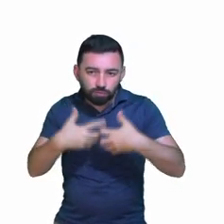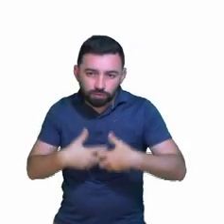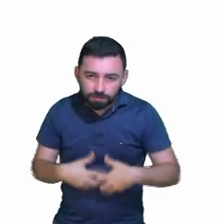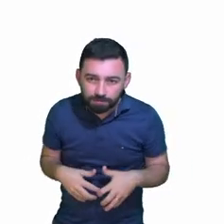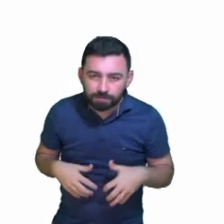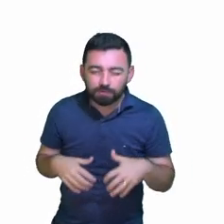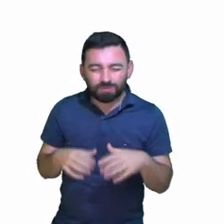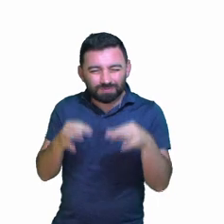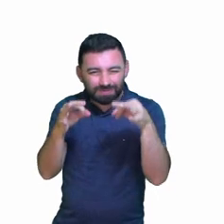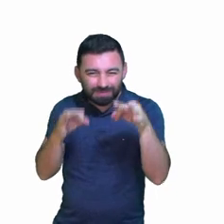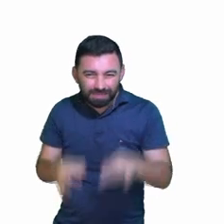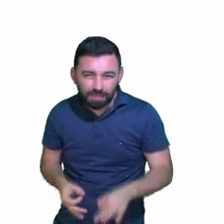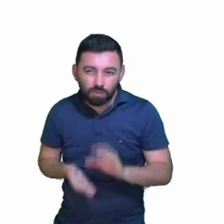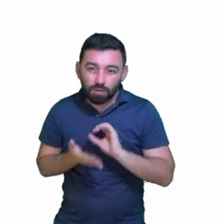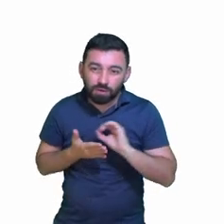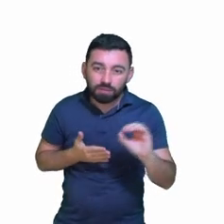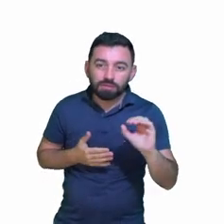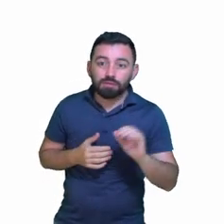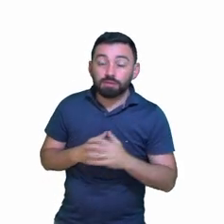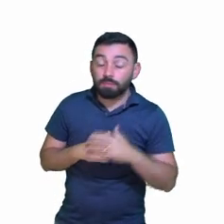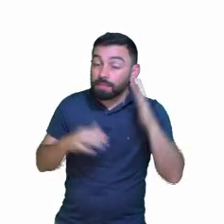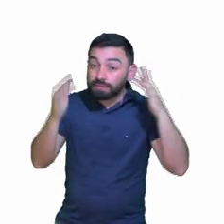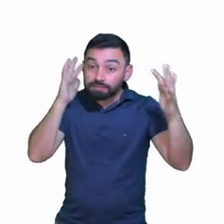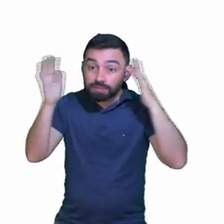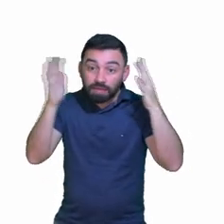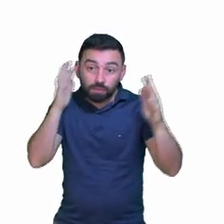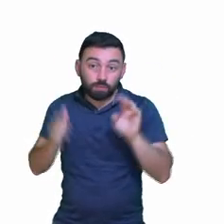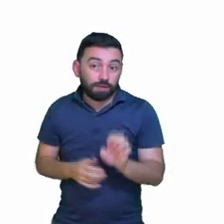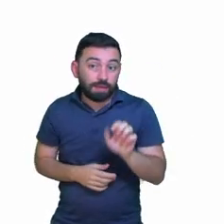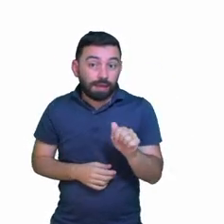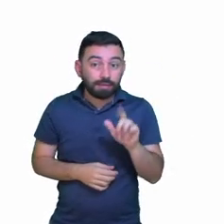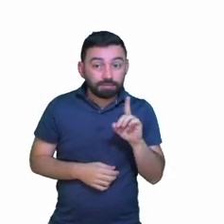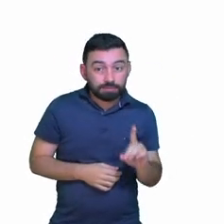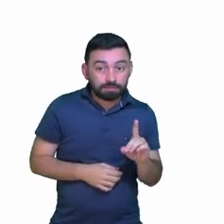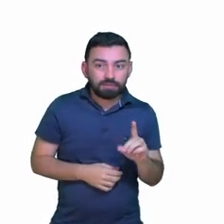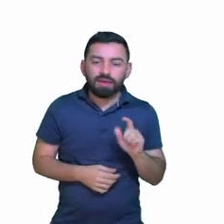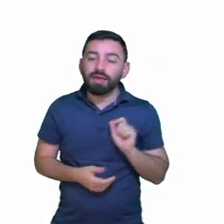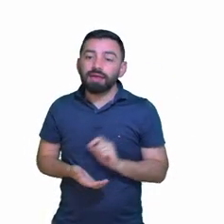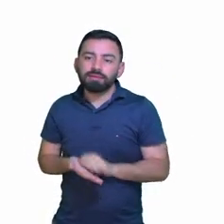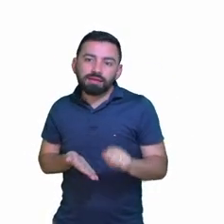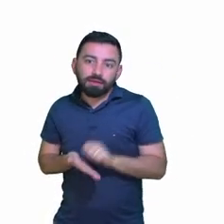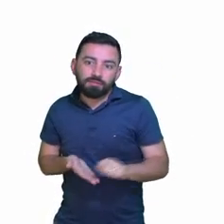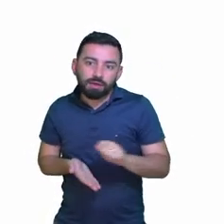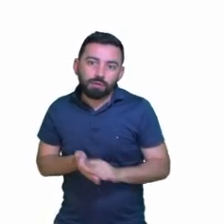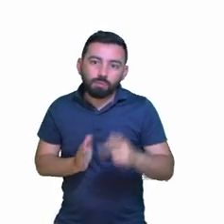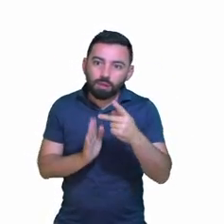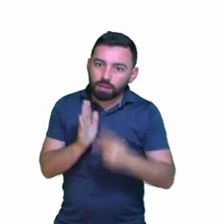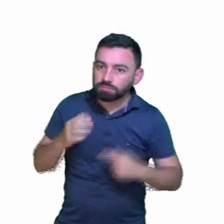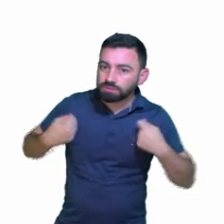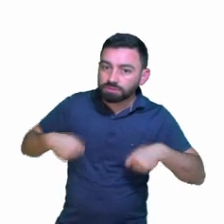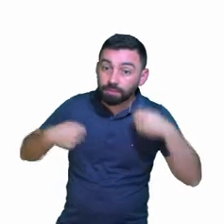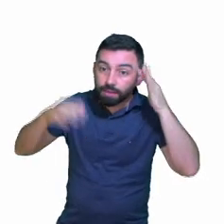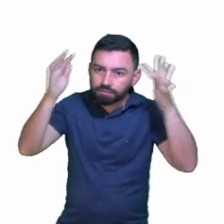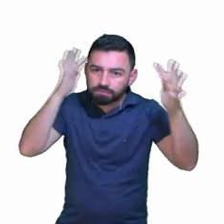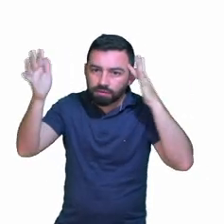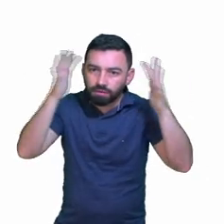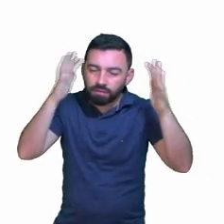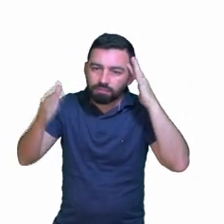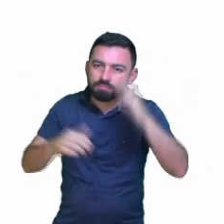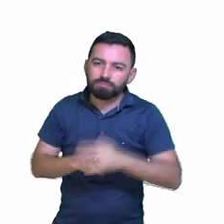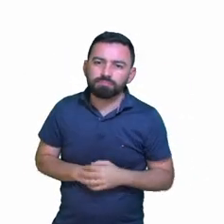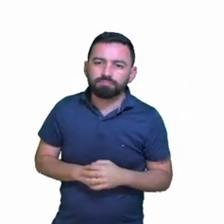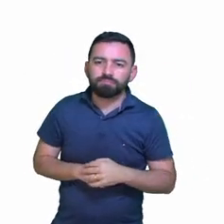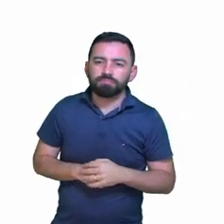né tem que pensar a questão do EAD quem vai escrever hoje um plano tem que pensar nessa questão né